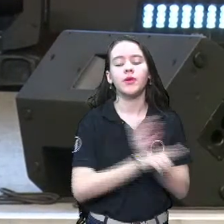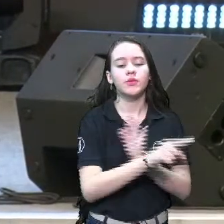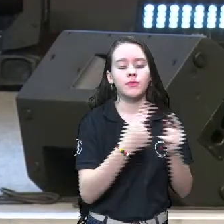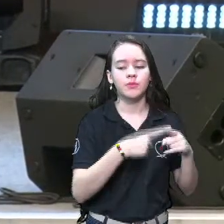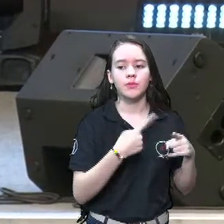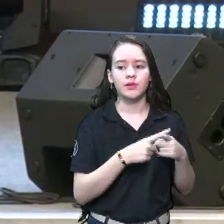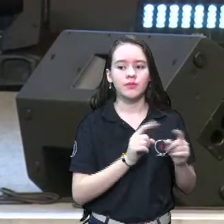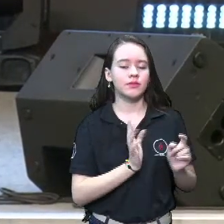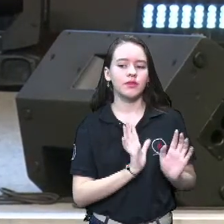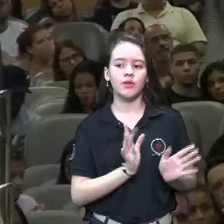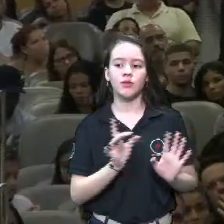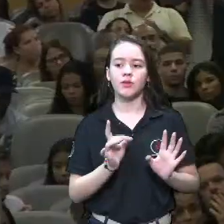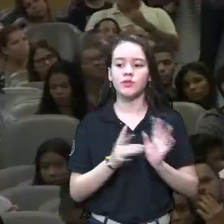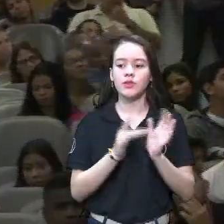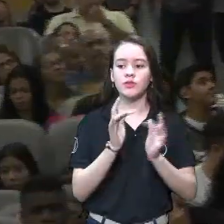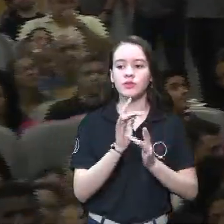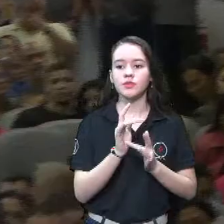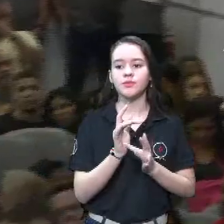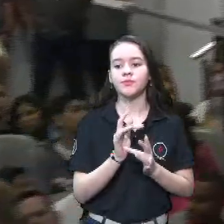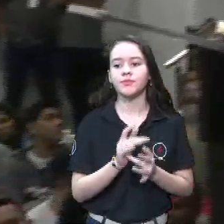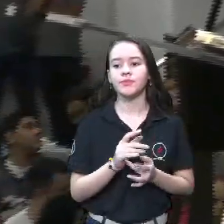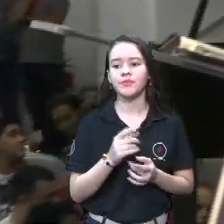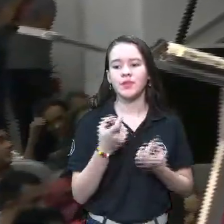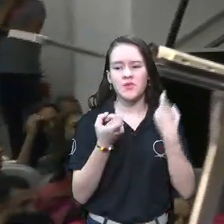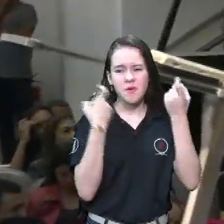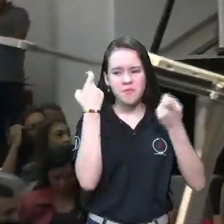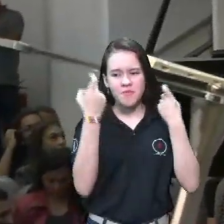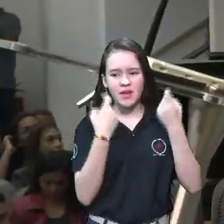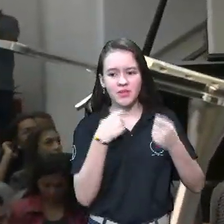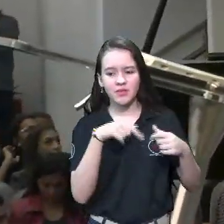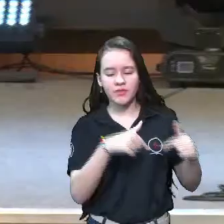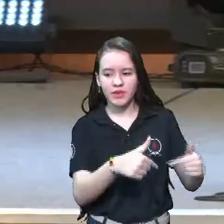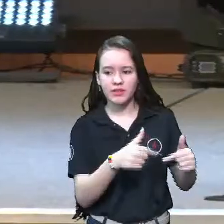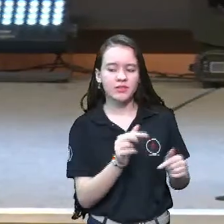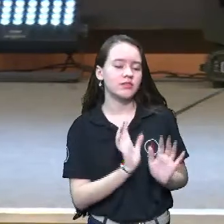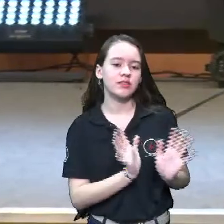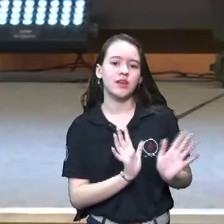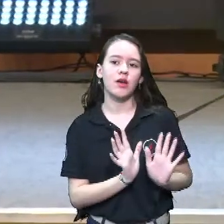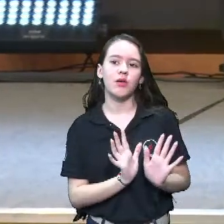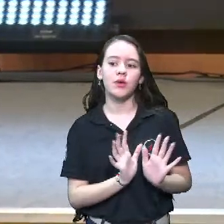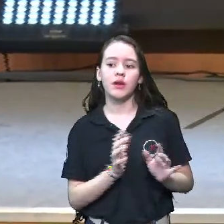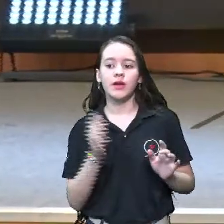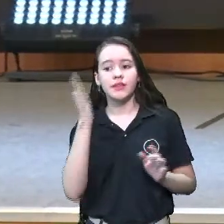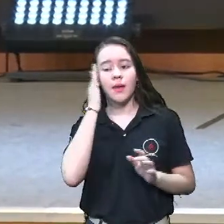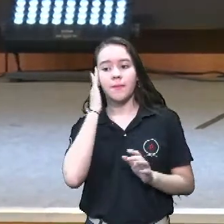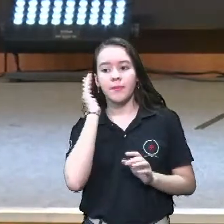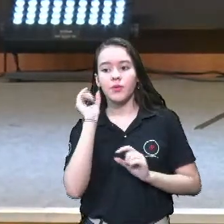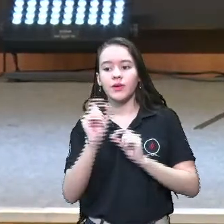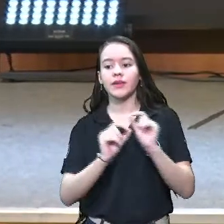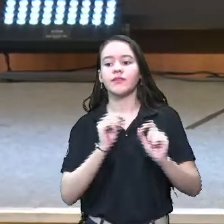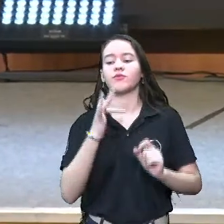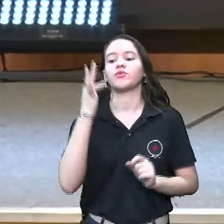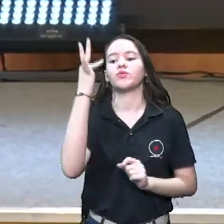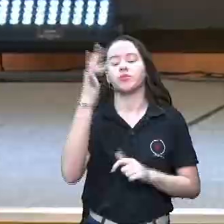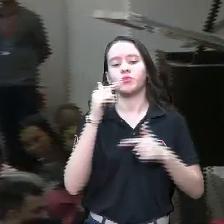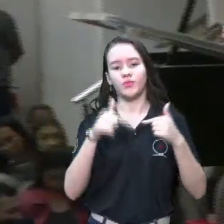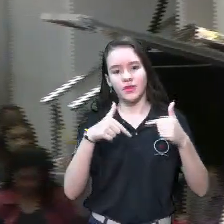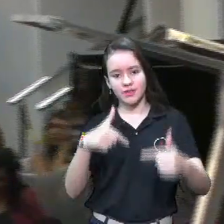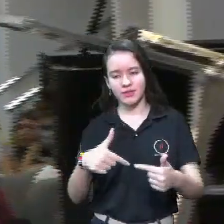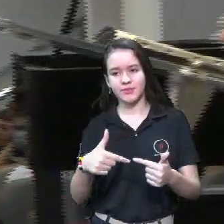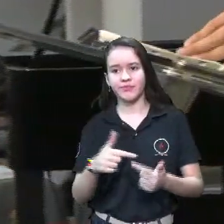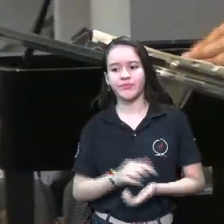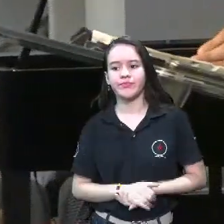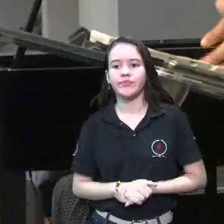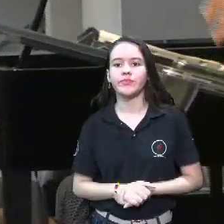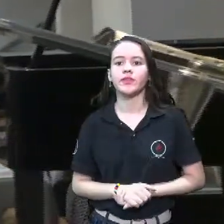Parece que Jesus está dizendo: olha, eu não estou muito preocupado com o que você fez. Eu quero saber o que você vai fazer. E eu sei que você sabe,